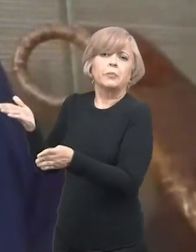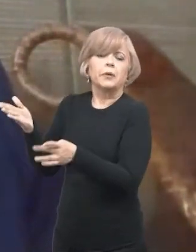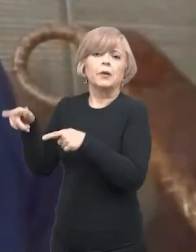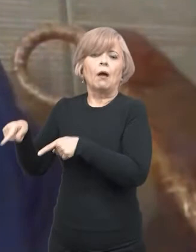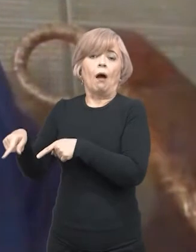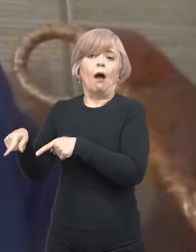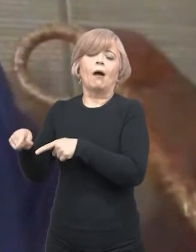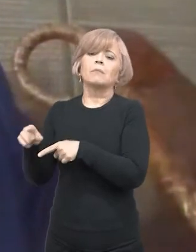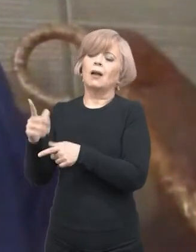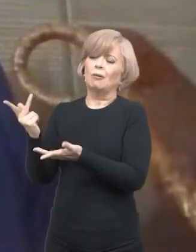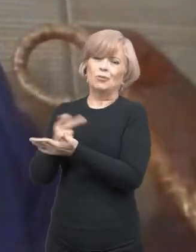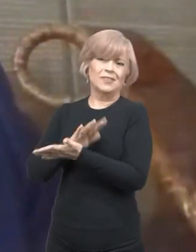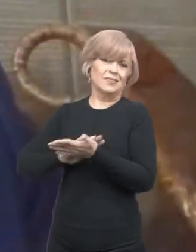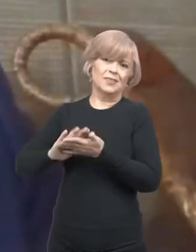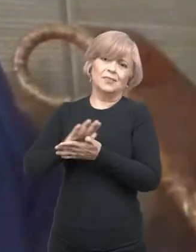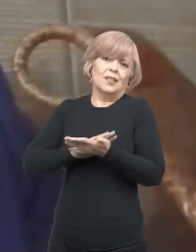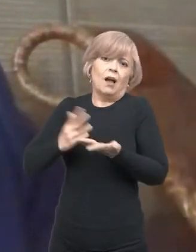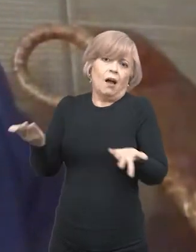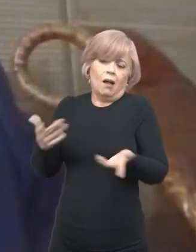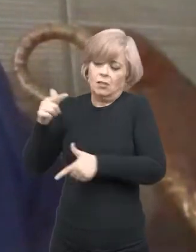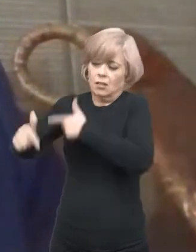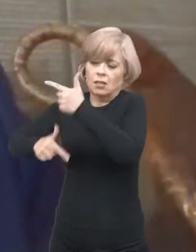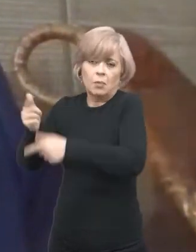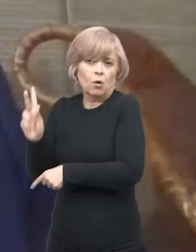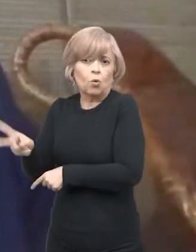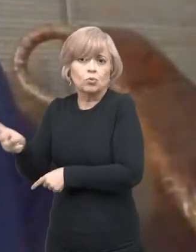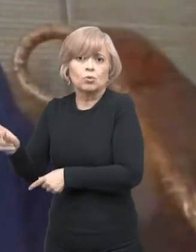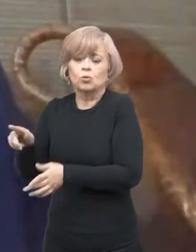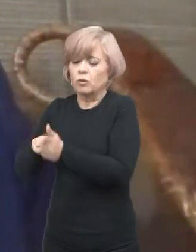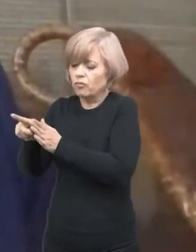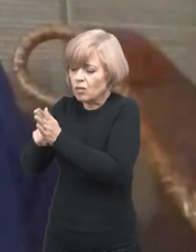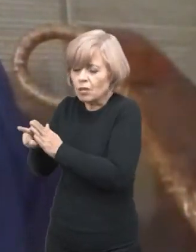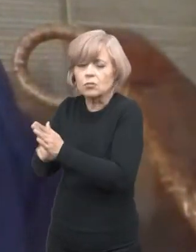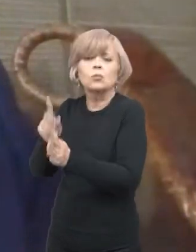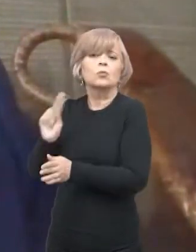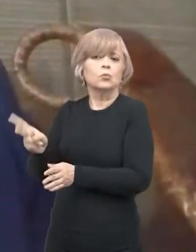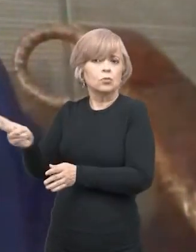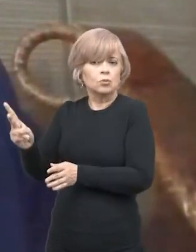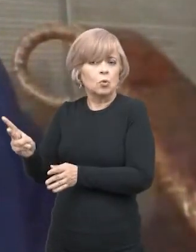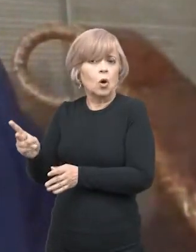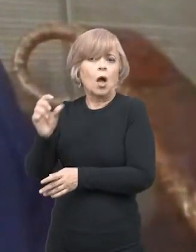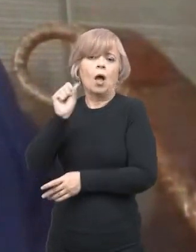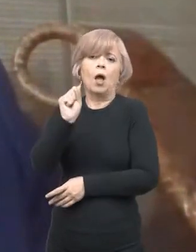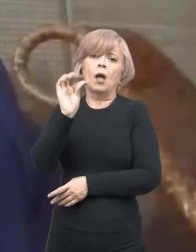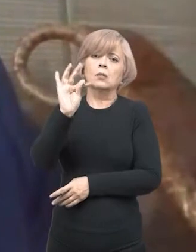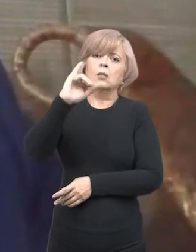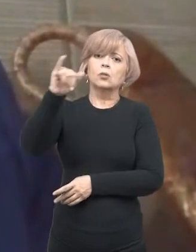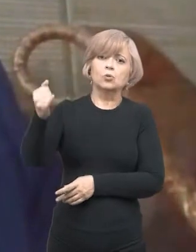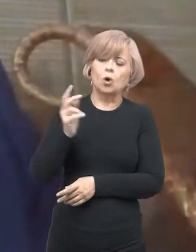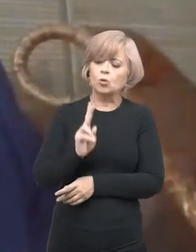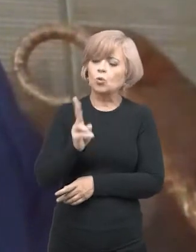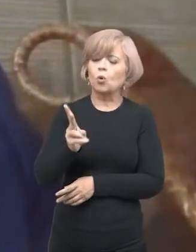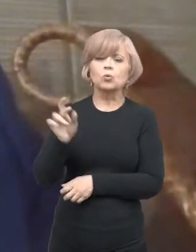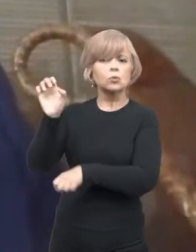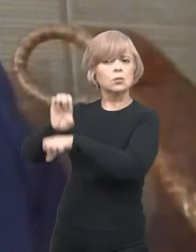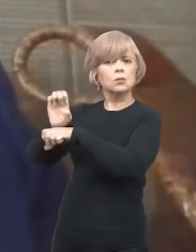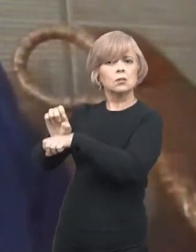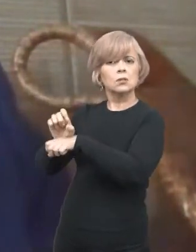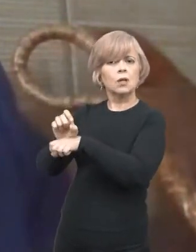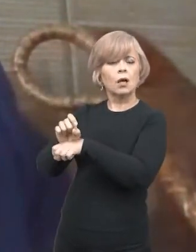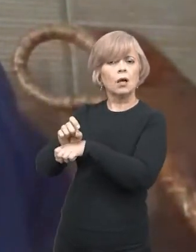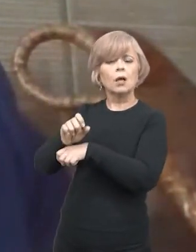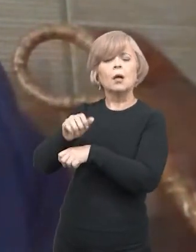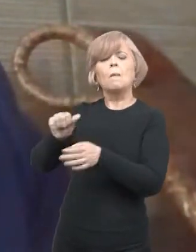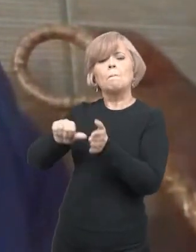estadual, que não aconteceu na situação. Então, o que o STJ fez foi seguir a jurisprudência já consolidada